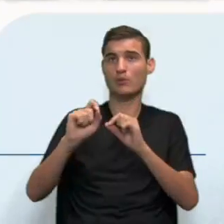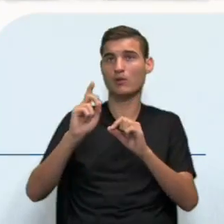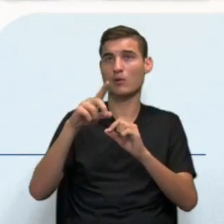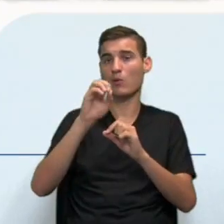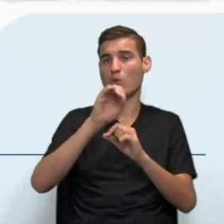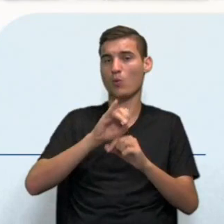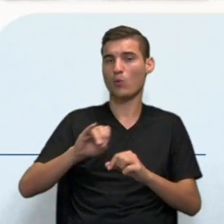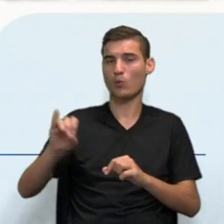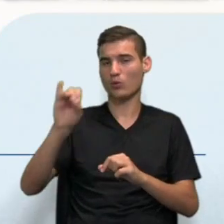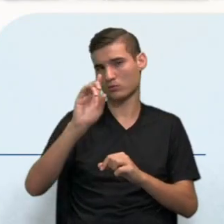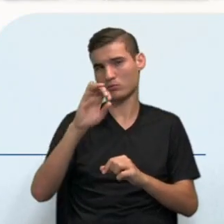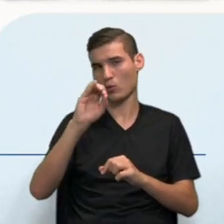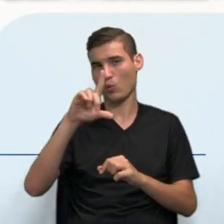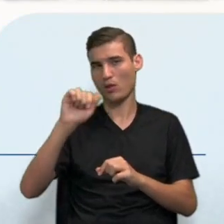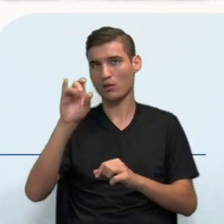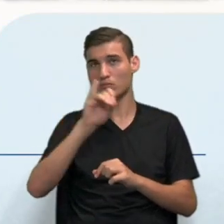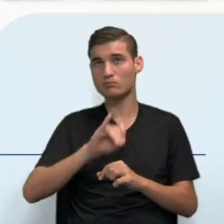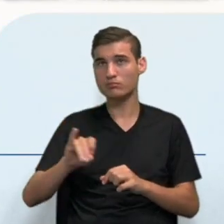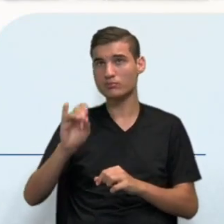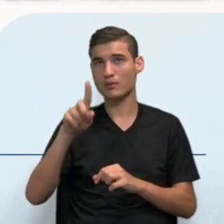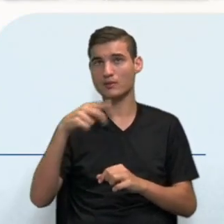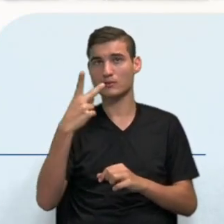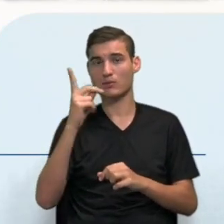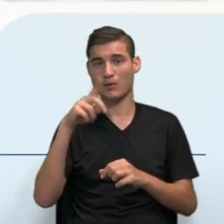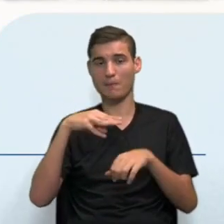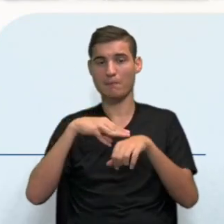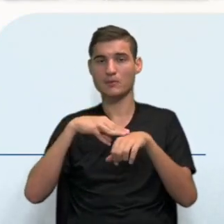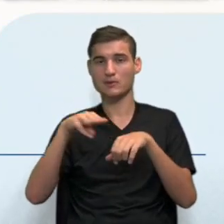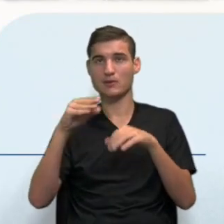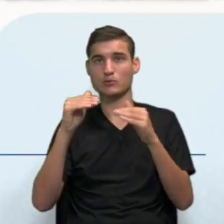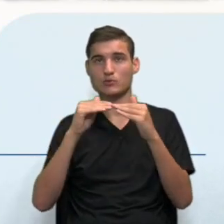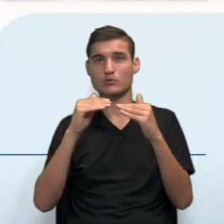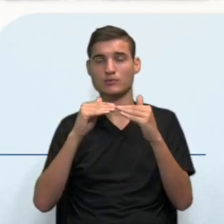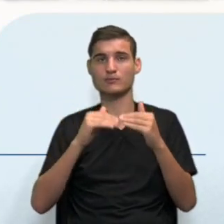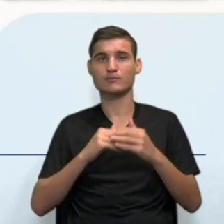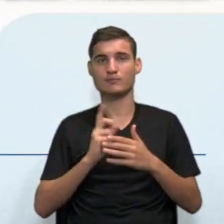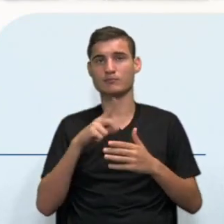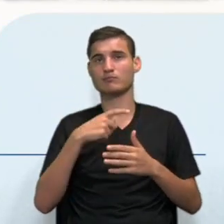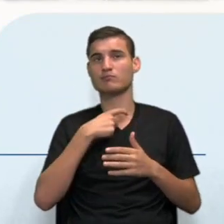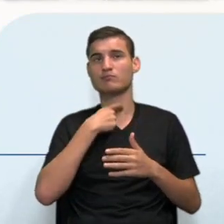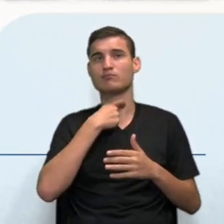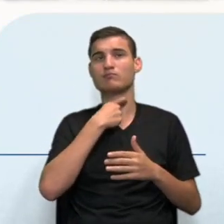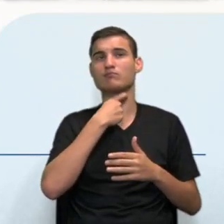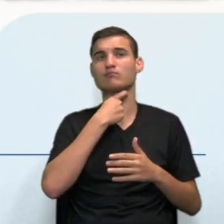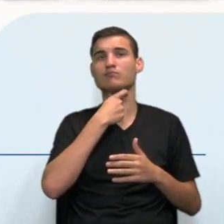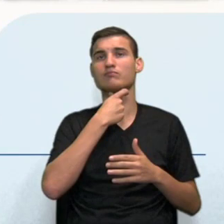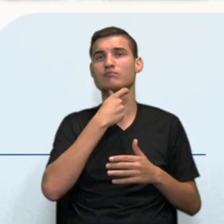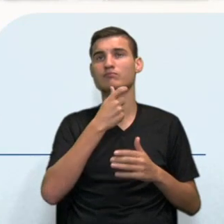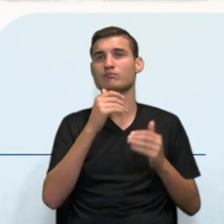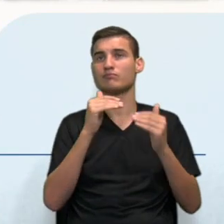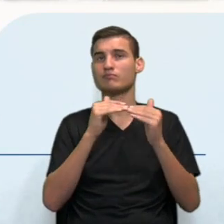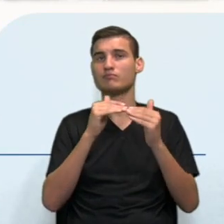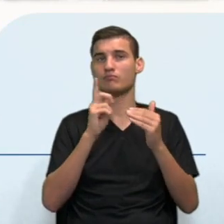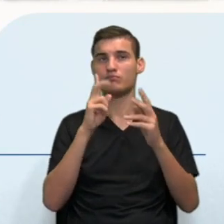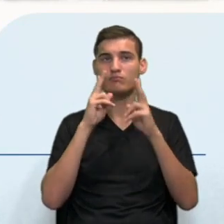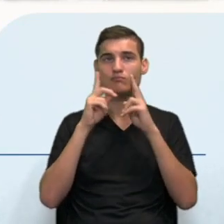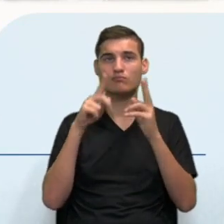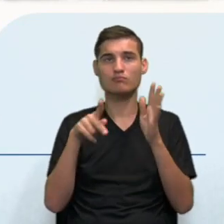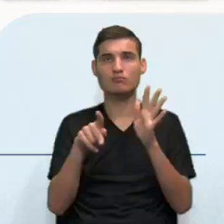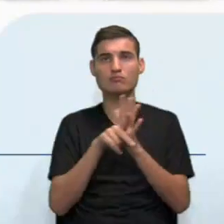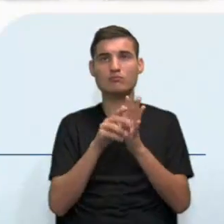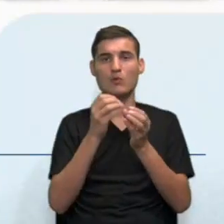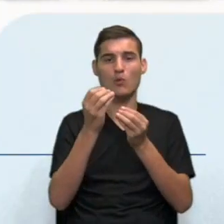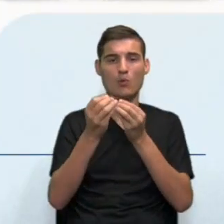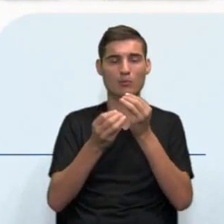Possui, então, a mensagem transmitida, no caso, pela voz, que a gente já viu que é a codificação e